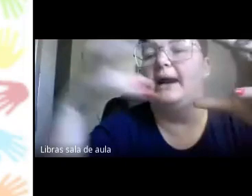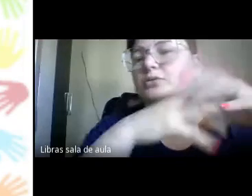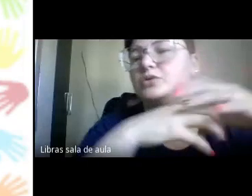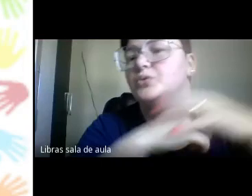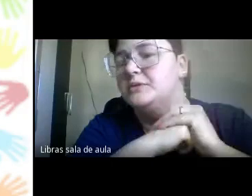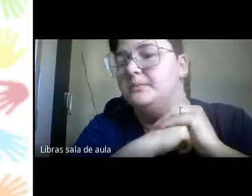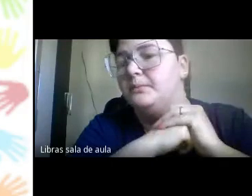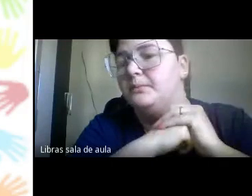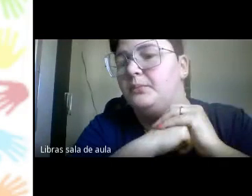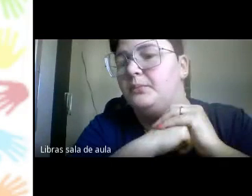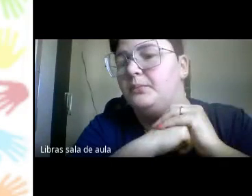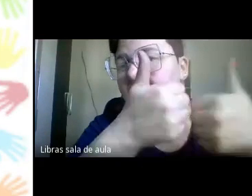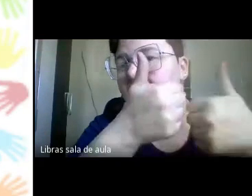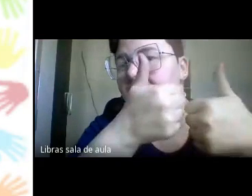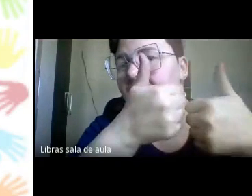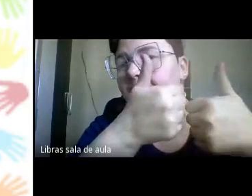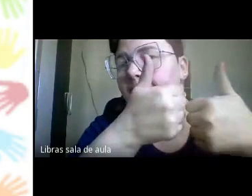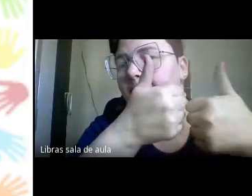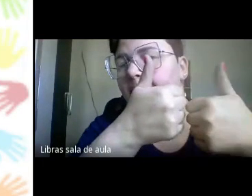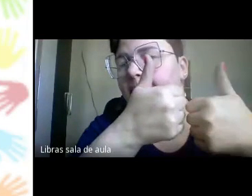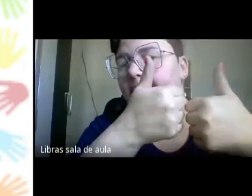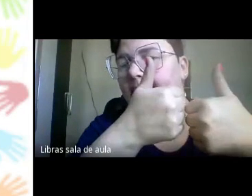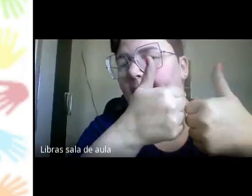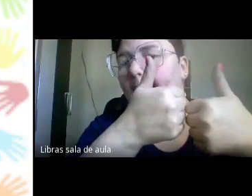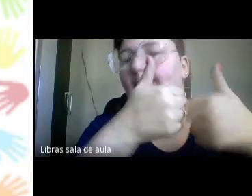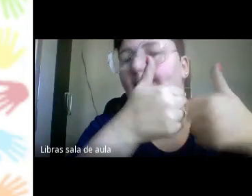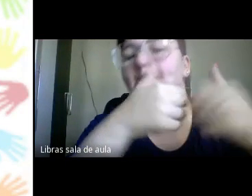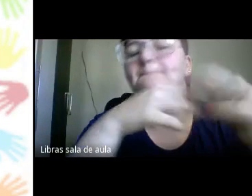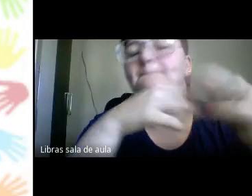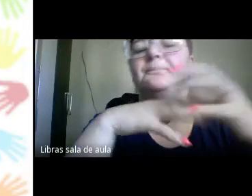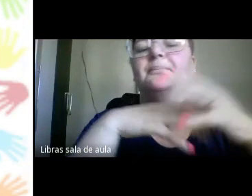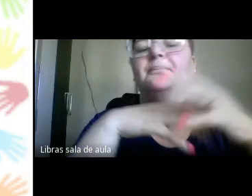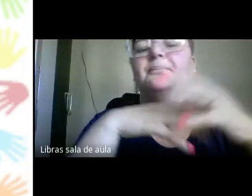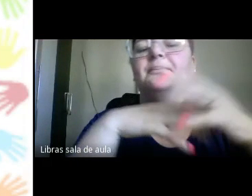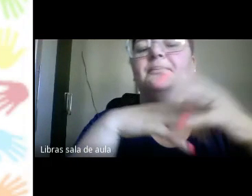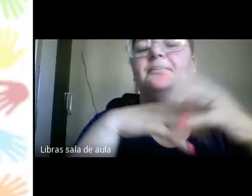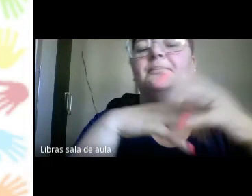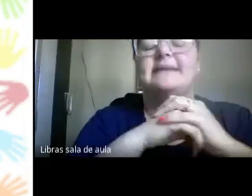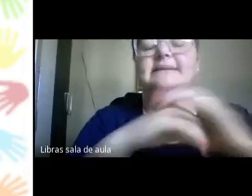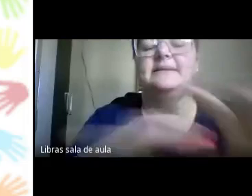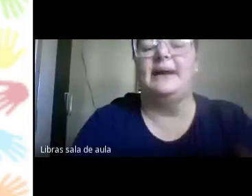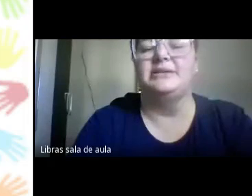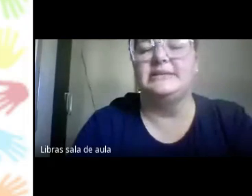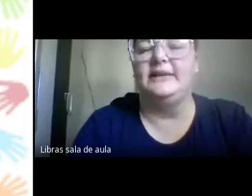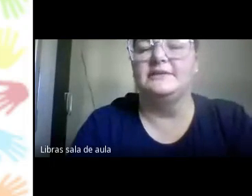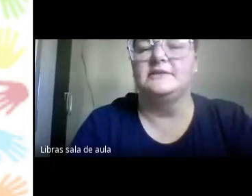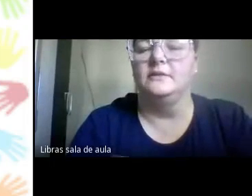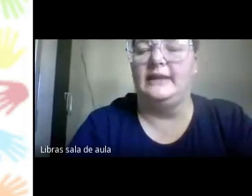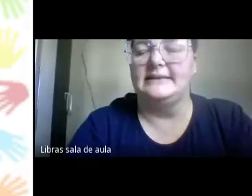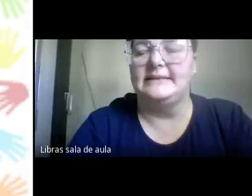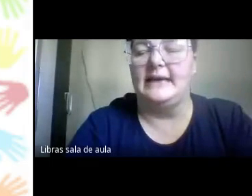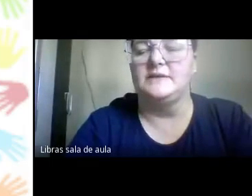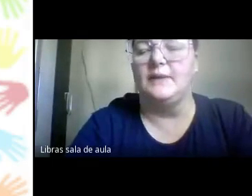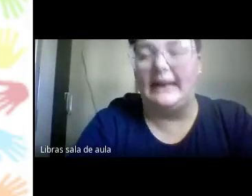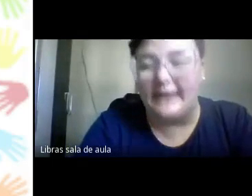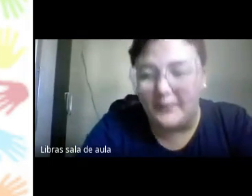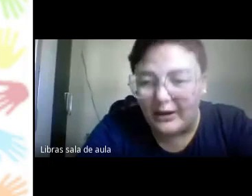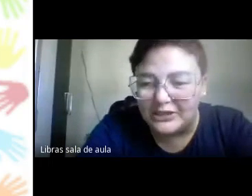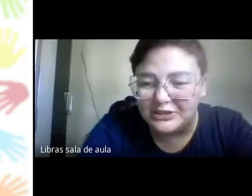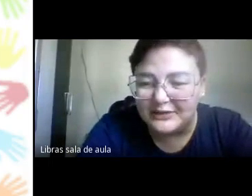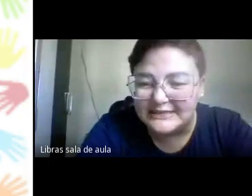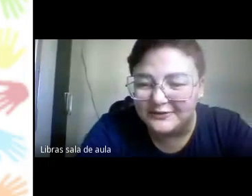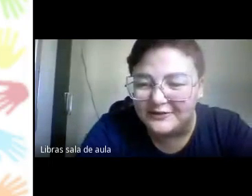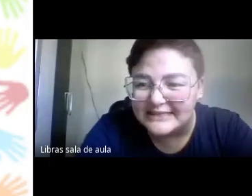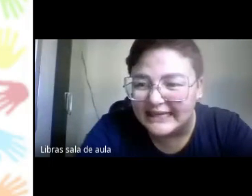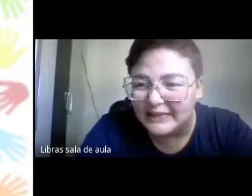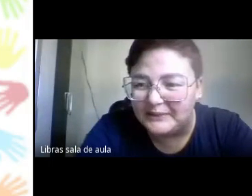alunos surdos. Pode ser? Tá? Essas imagens aqui vocês vão ter acesso. Ali é uma aula